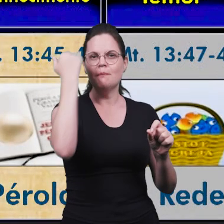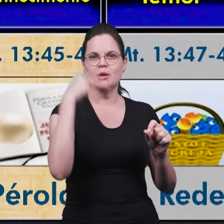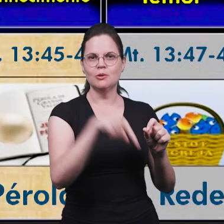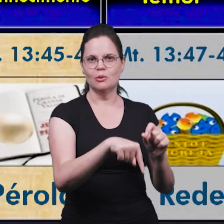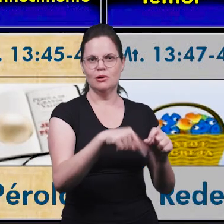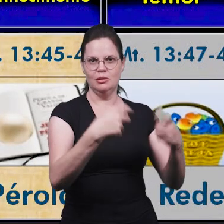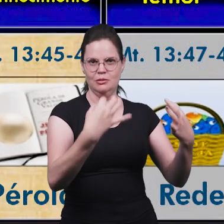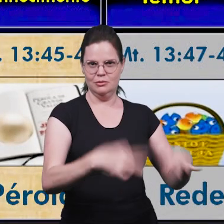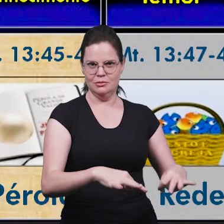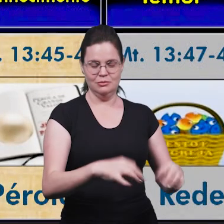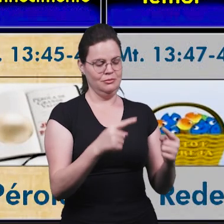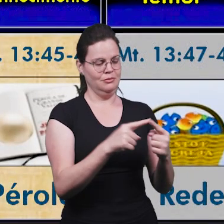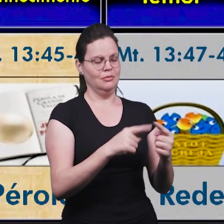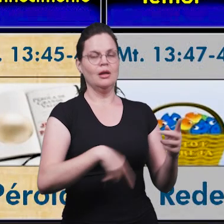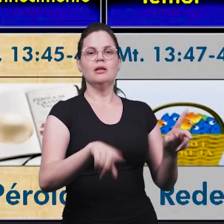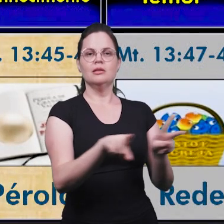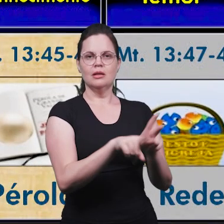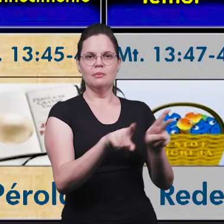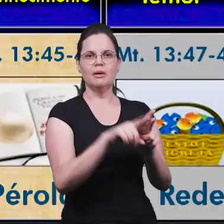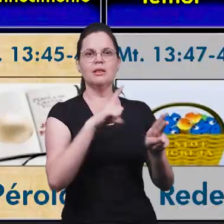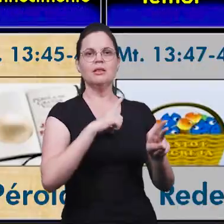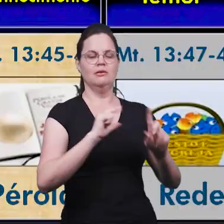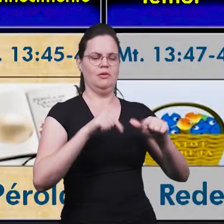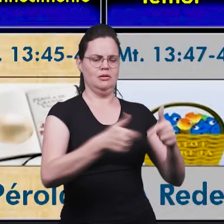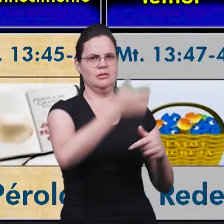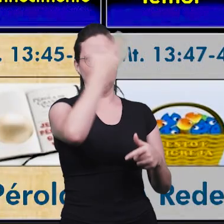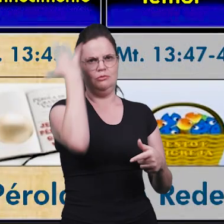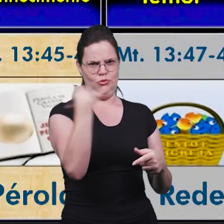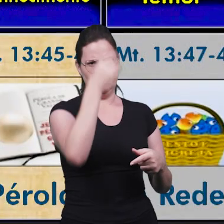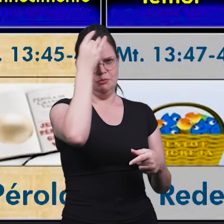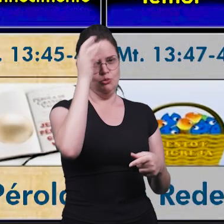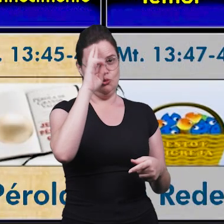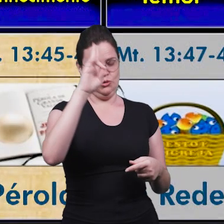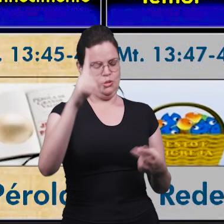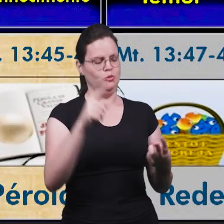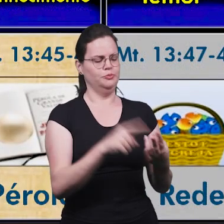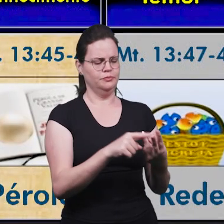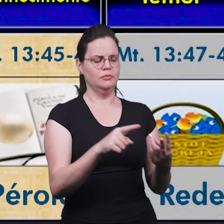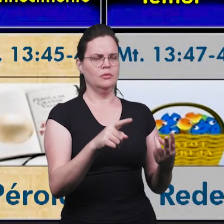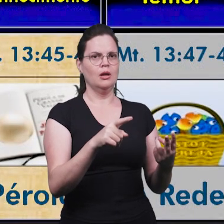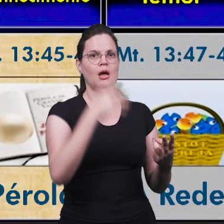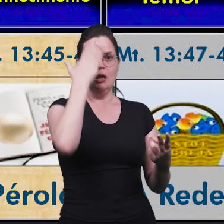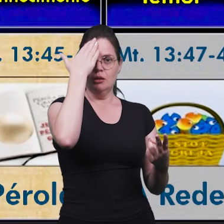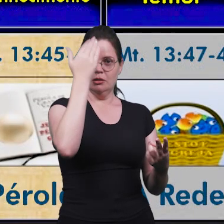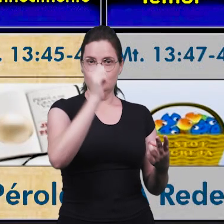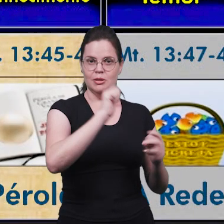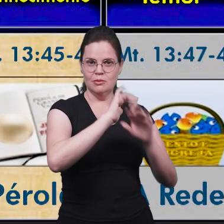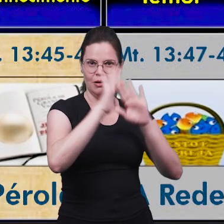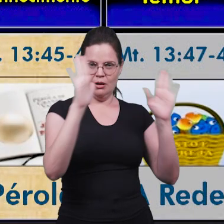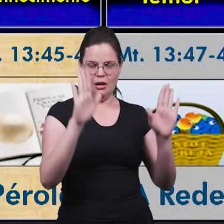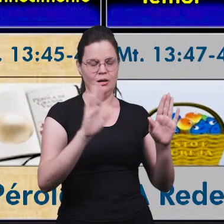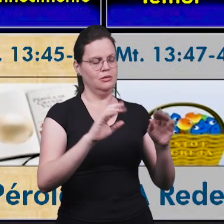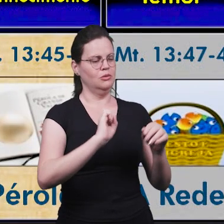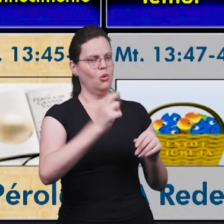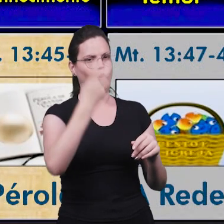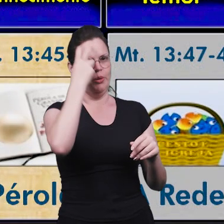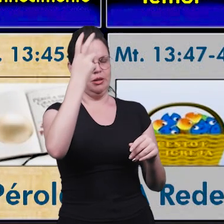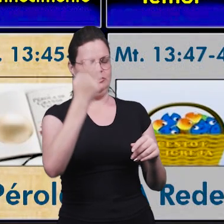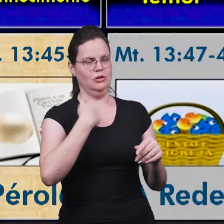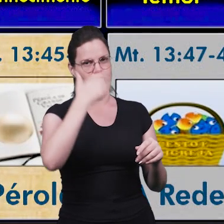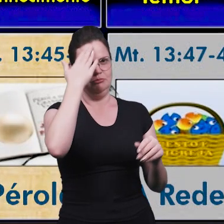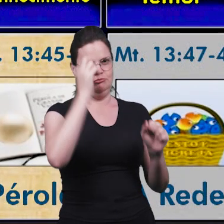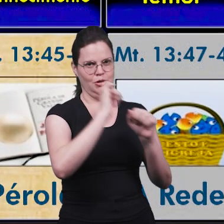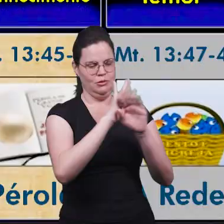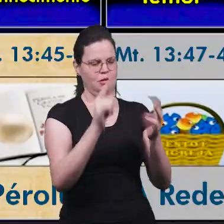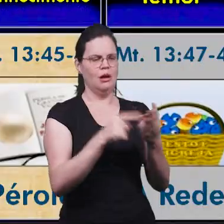ênfase era o Espírito de sabedoria em Esmirna, mas também houve a operação do Espírito do Senhor, houve a operação também do Espírito